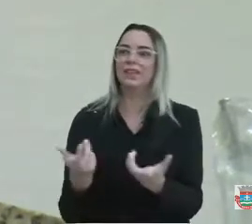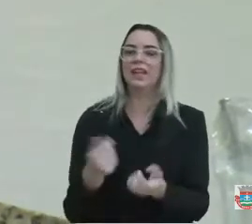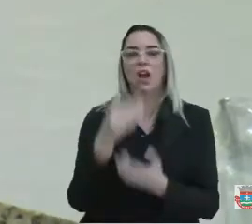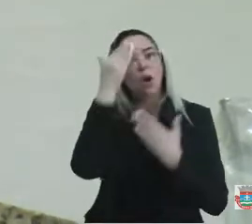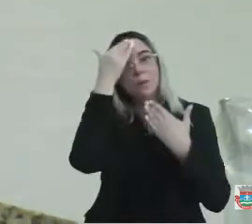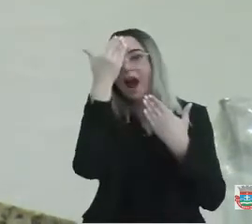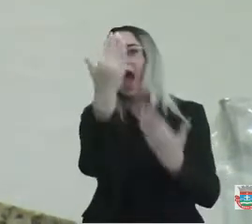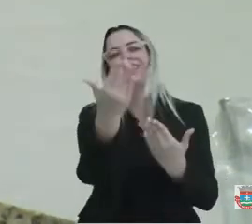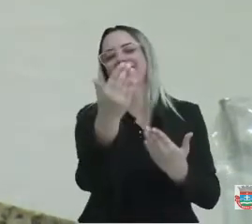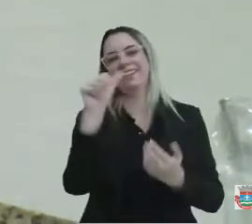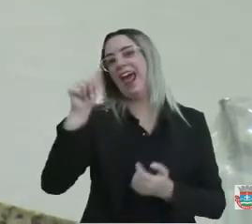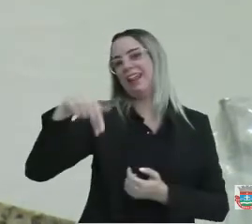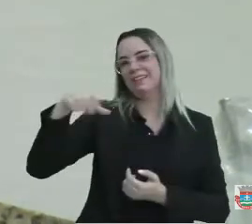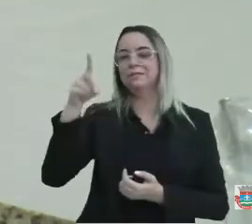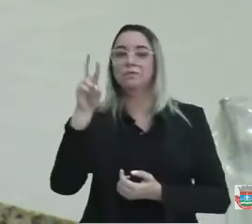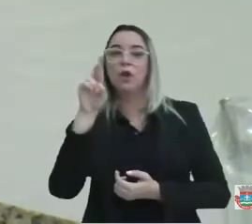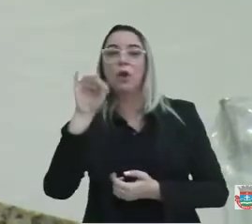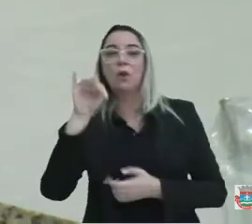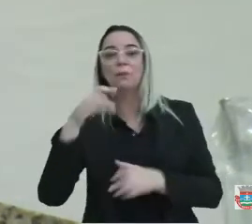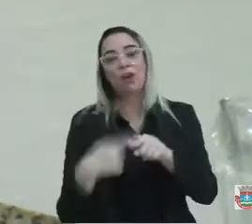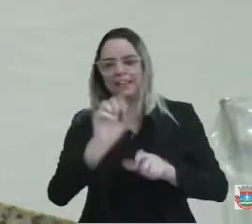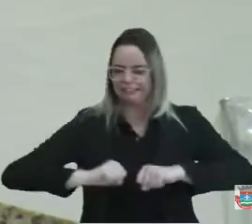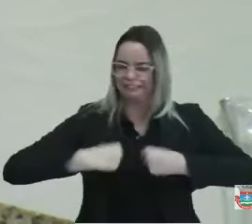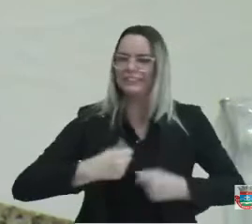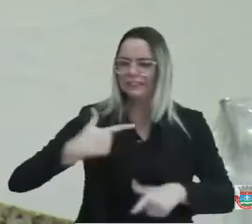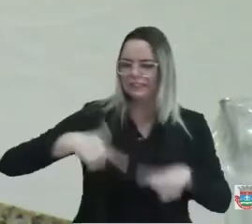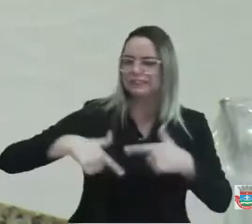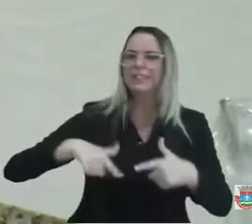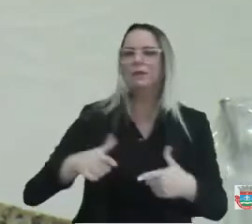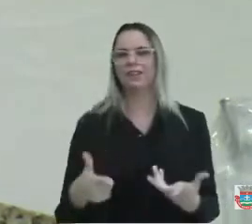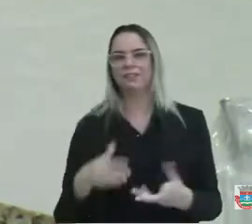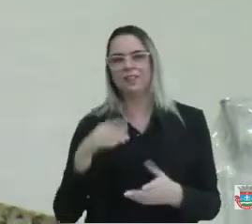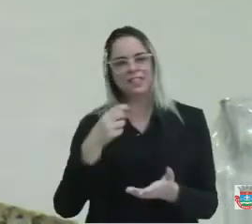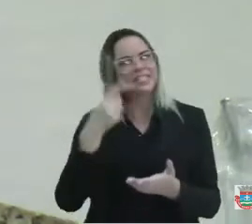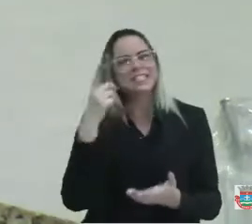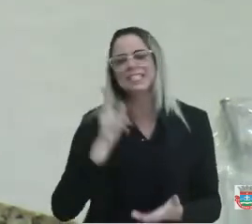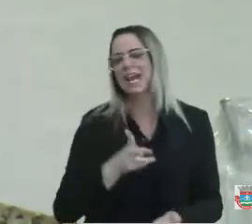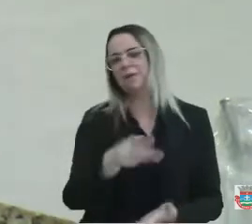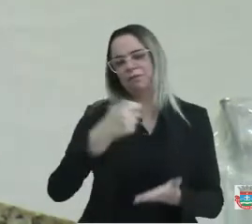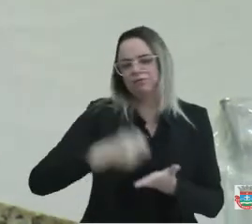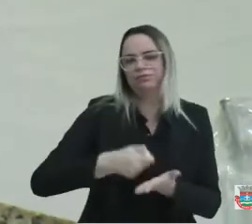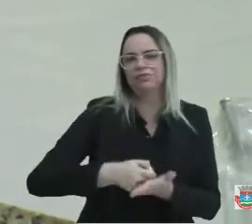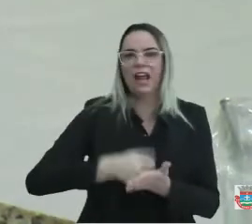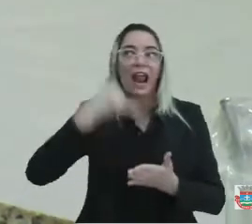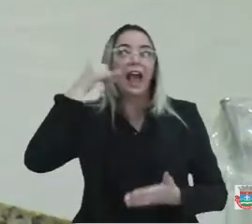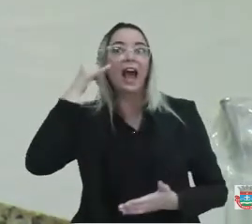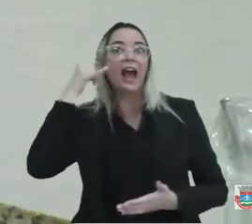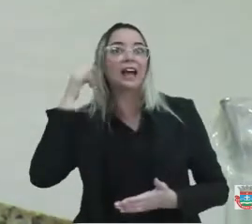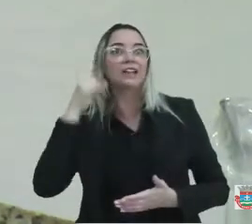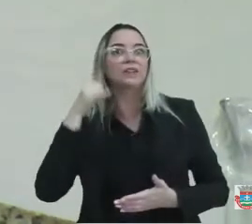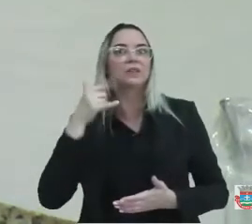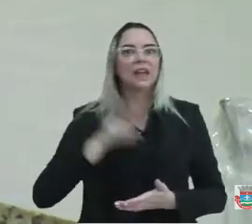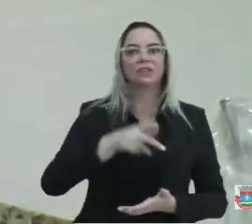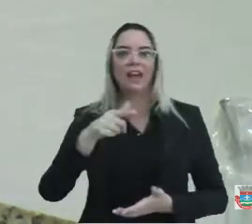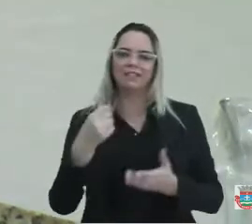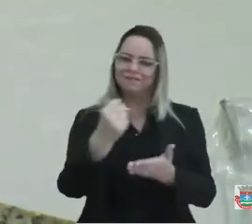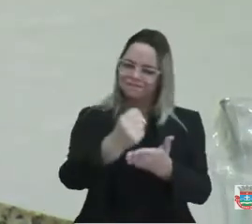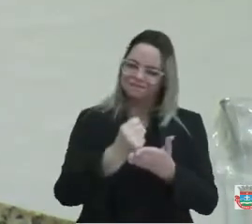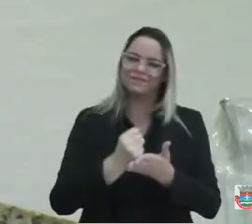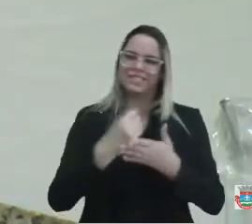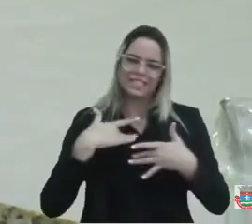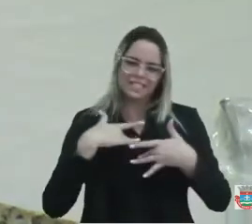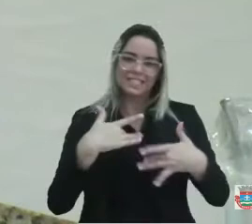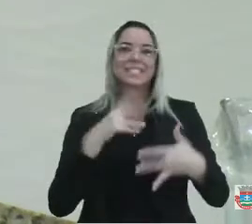agradecer a você, André, por estar lá sempre presente, eu lhe cobrando, te ligando toda hora e todo momento, e você está sempre à